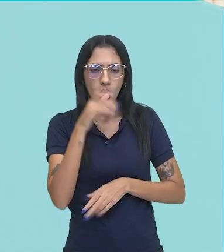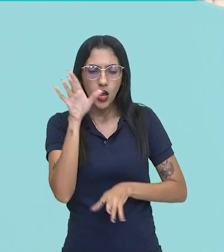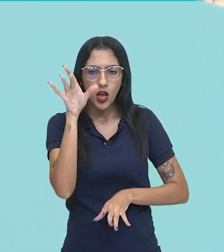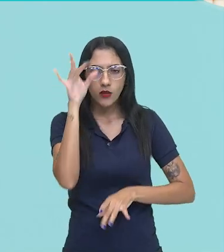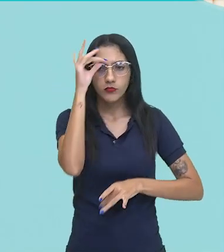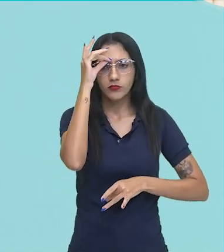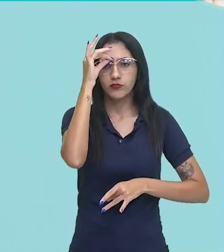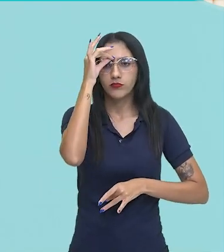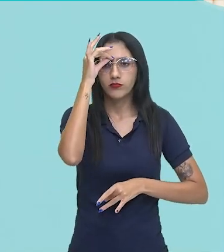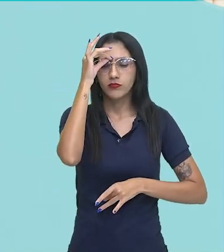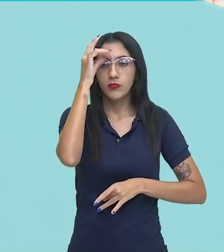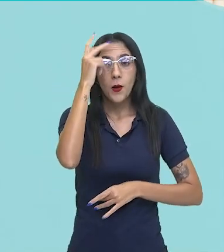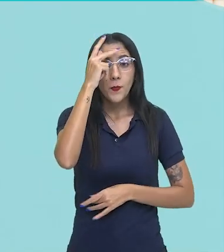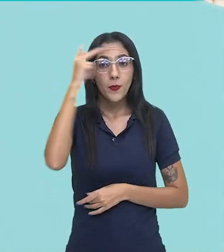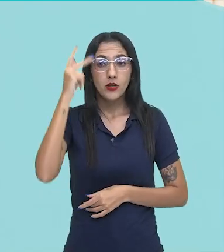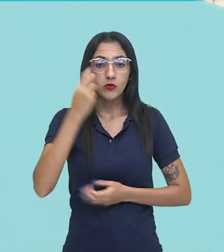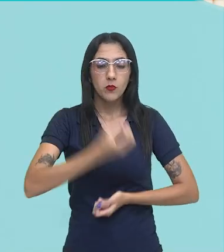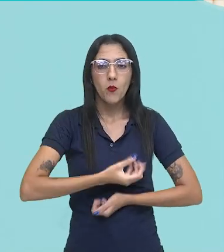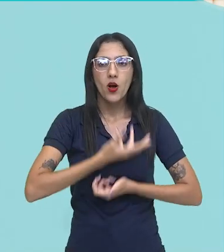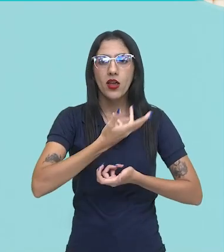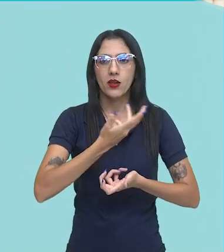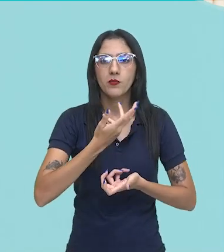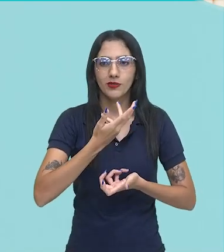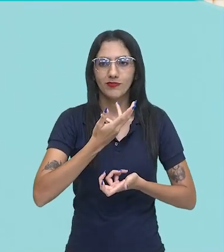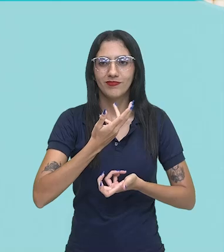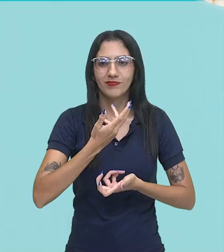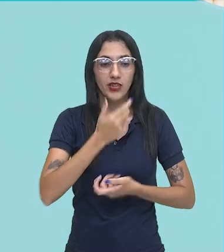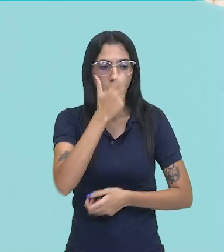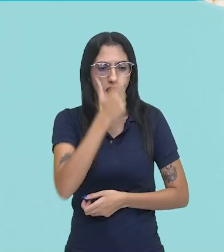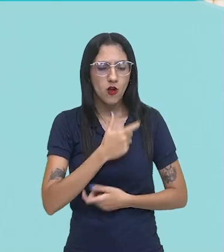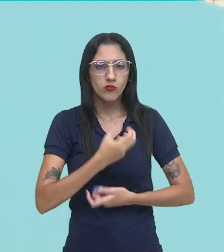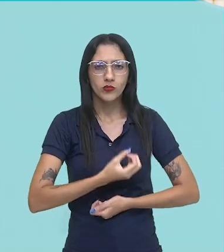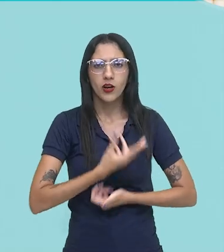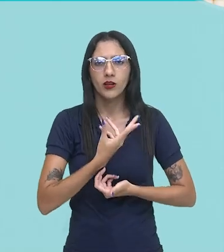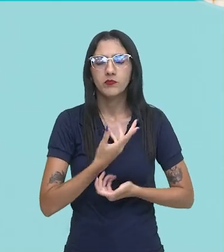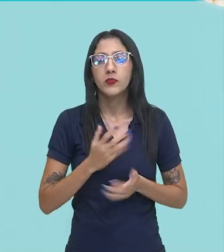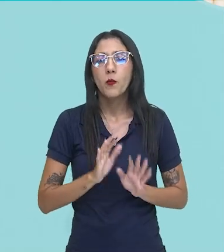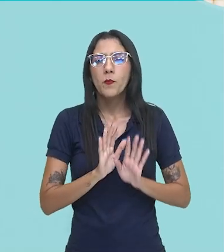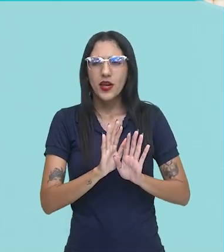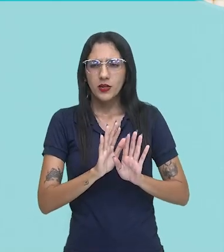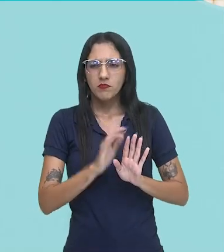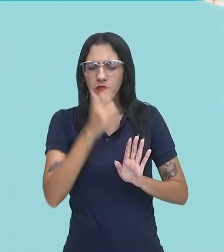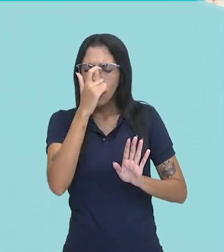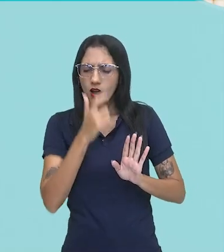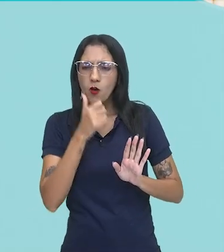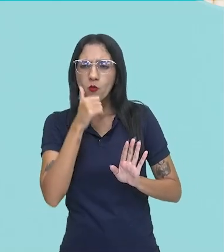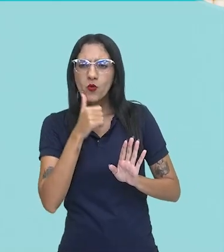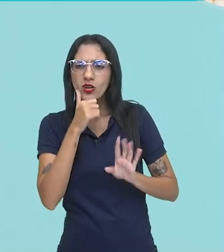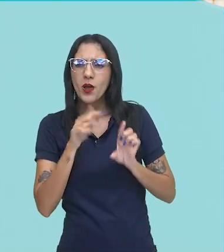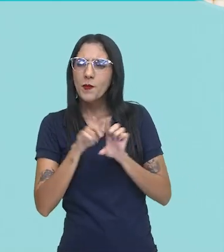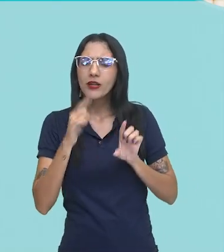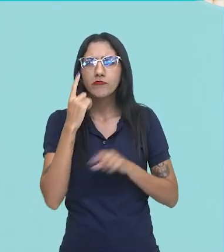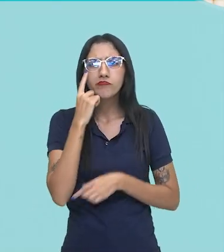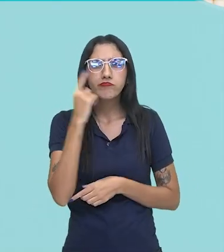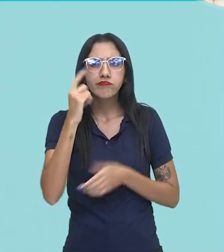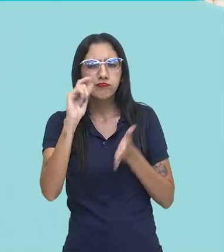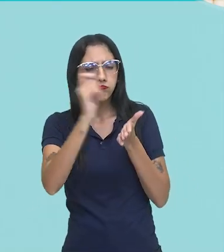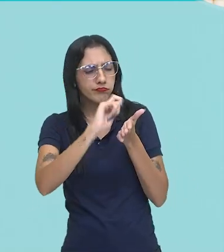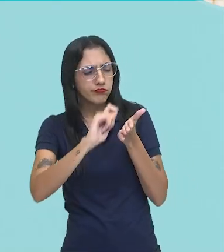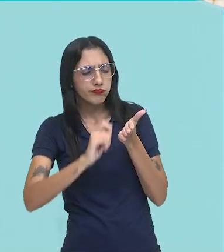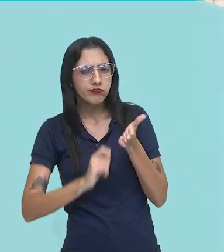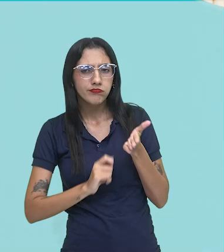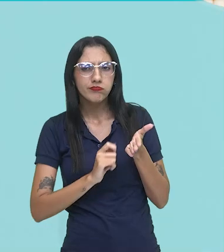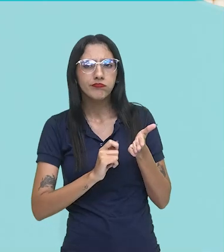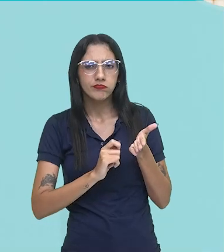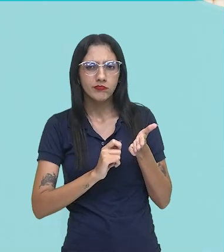é aquele que fala num poema. Se eu sou mulher, mas eu vou produzir um poema, eu